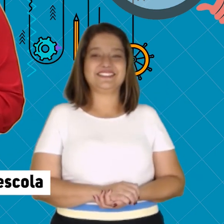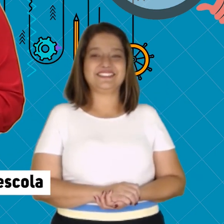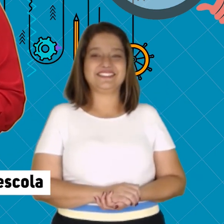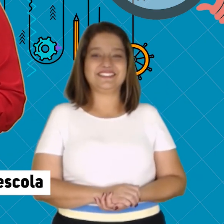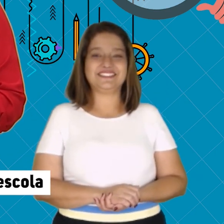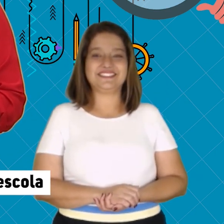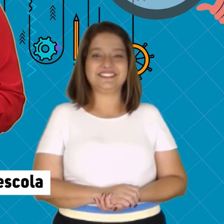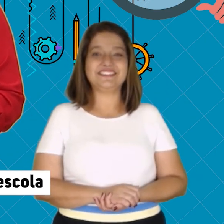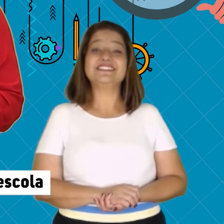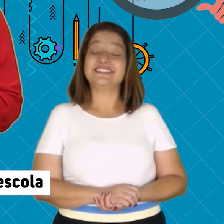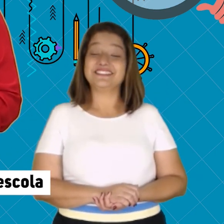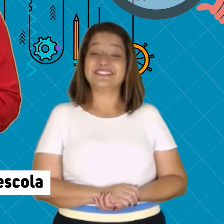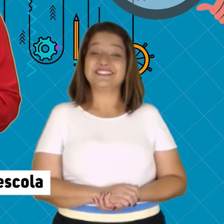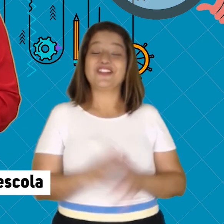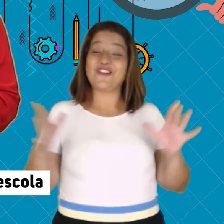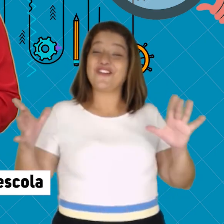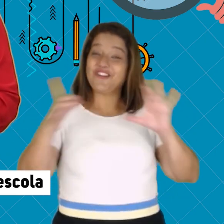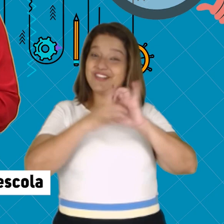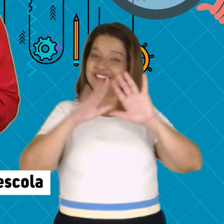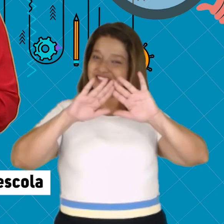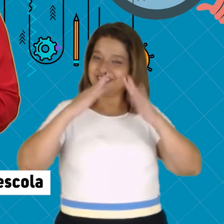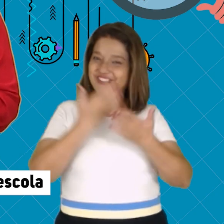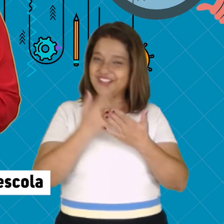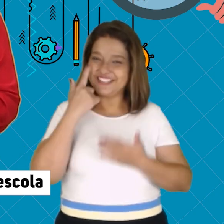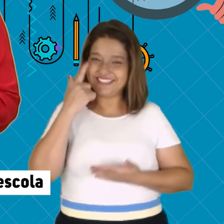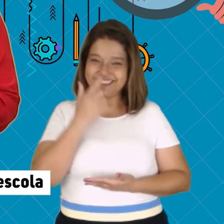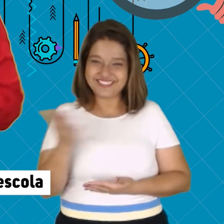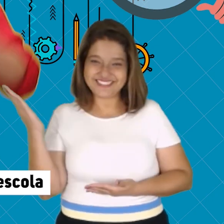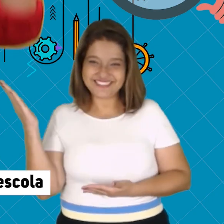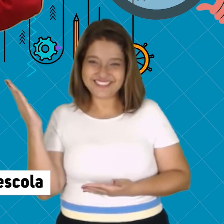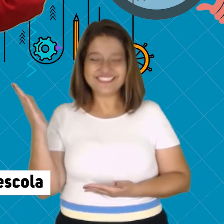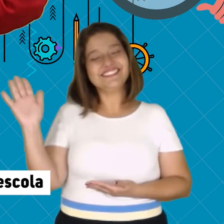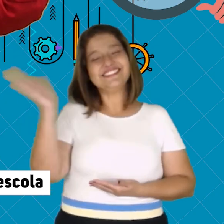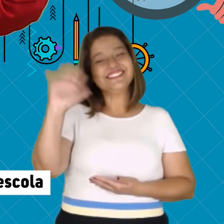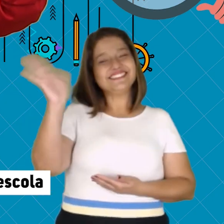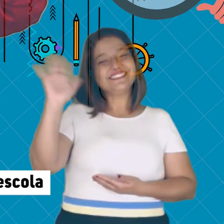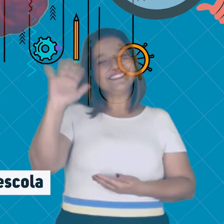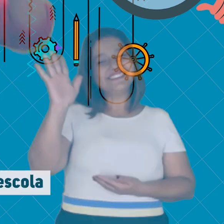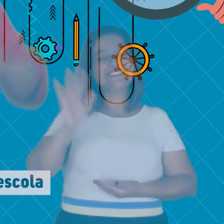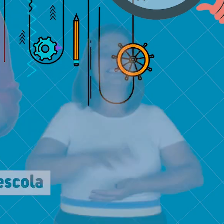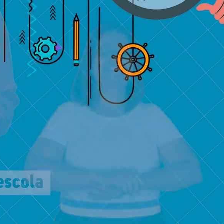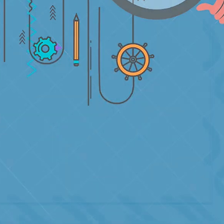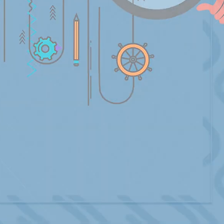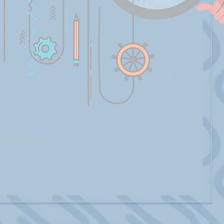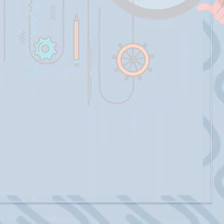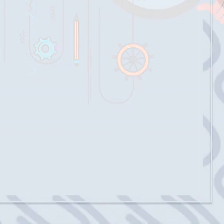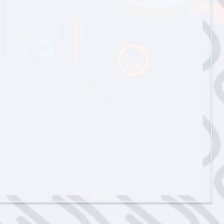www.sme.goiania.gov.br/Conexão Escola. Tchau! Tchau, gente!